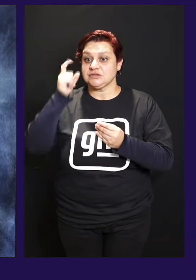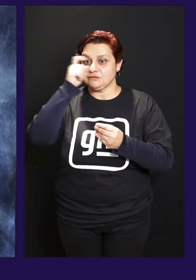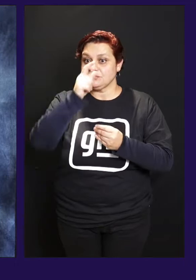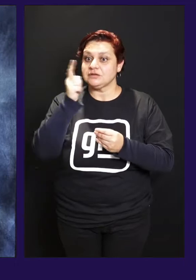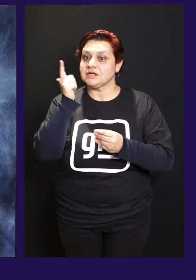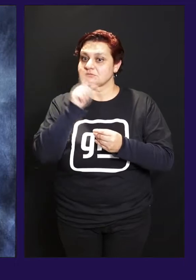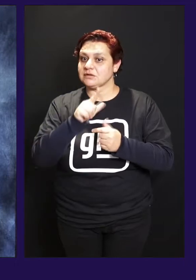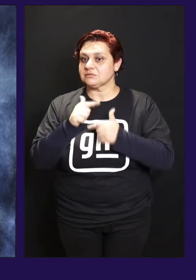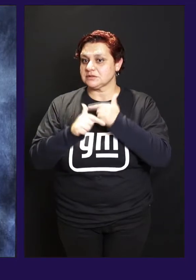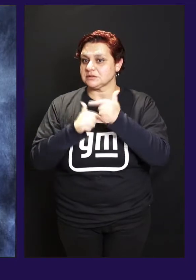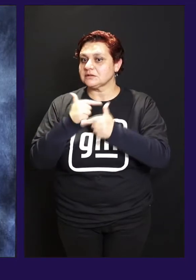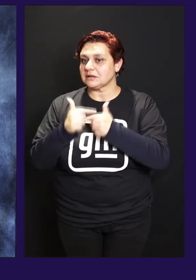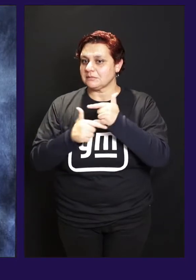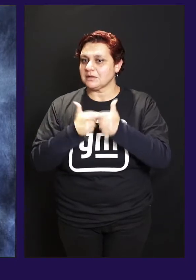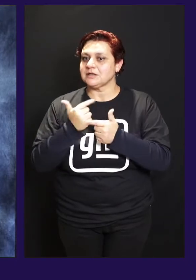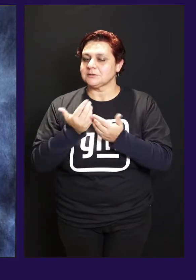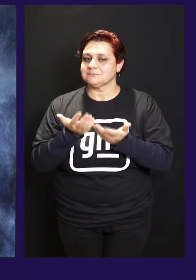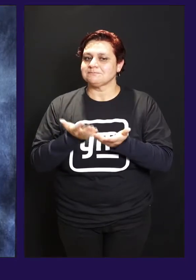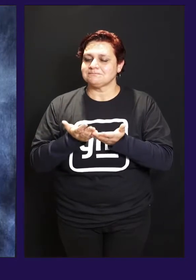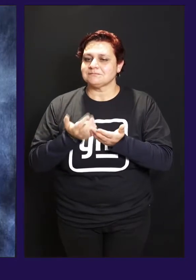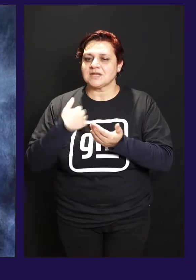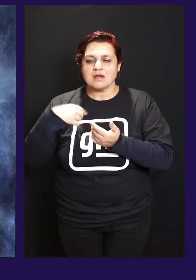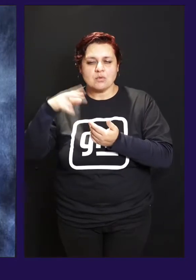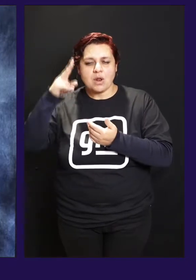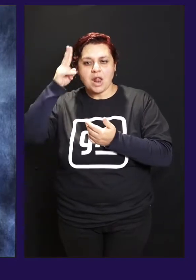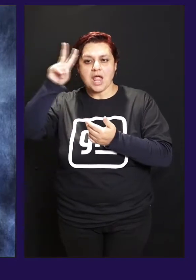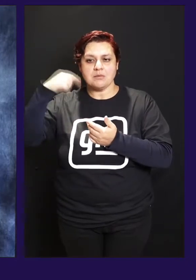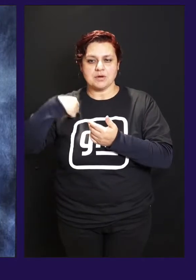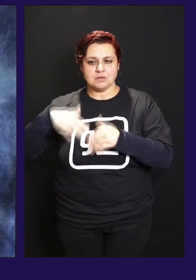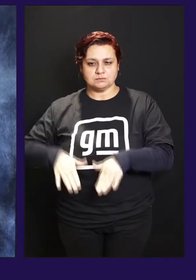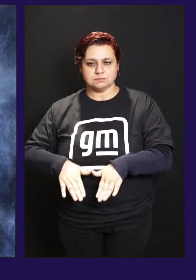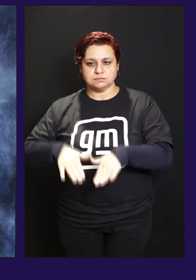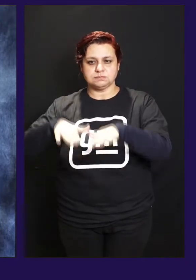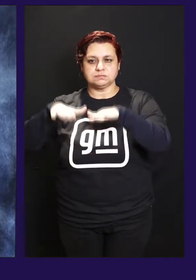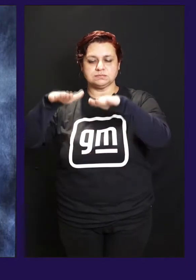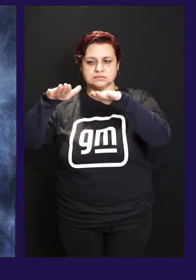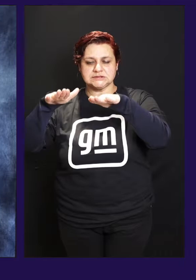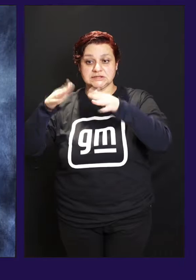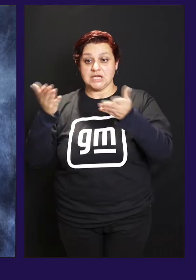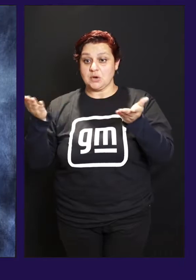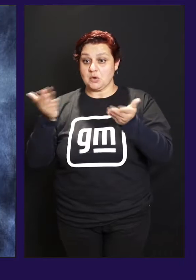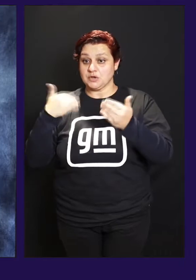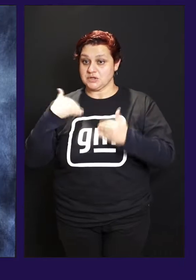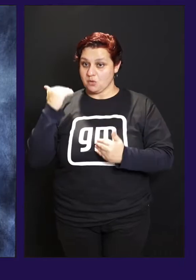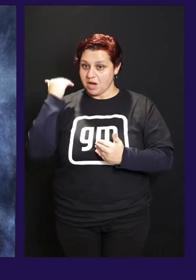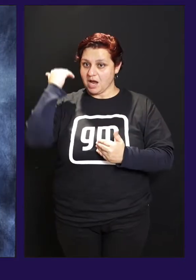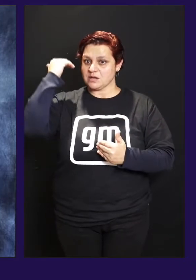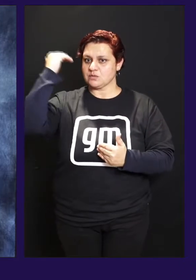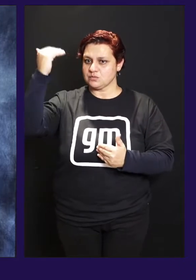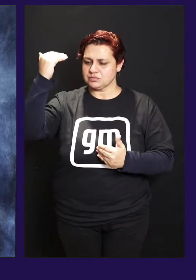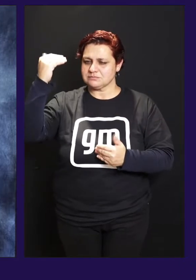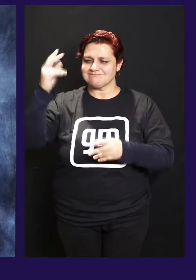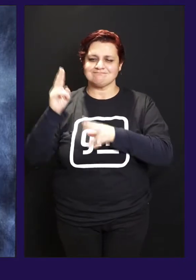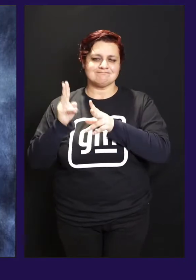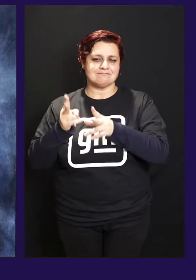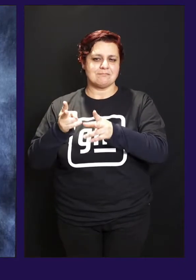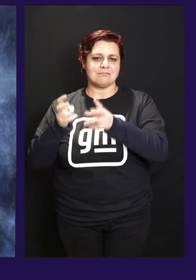cega, o meu irmão é amputado, meu tio, ainda quando pequeno eu lembro, ele tinha uma